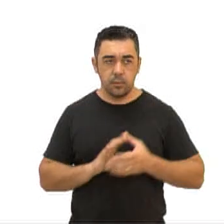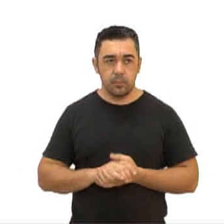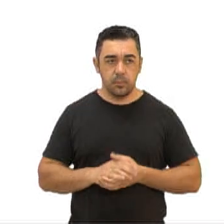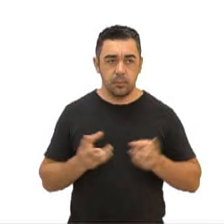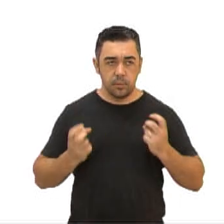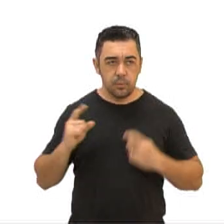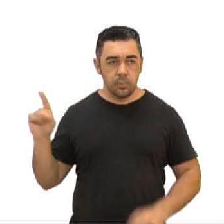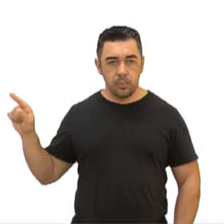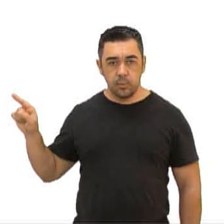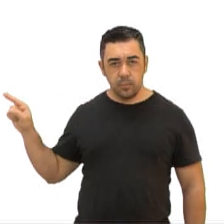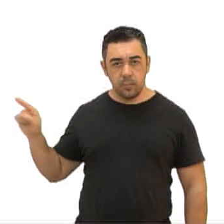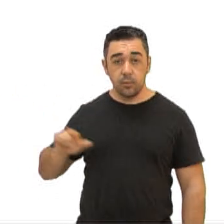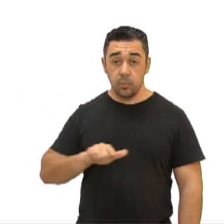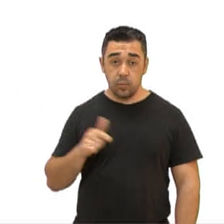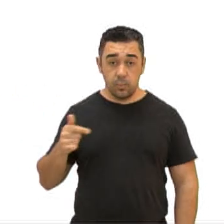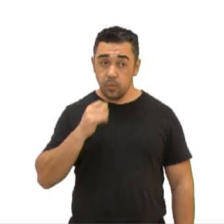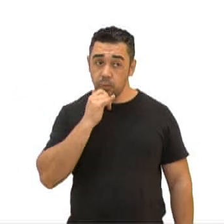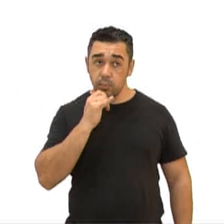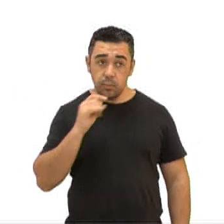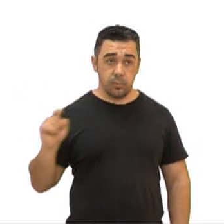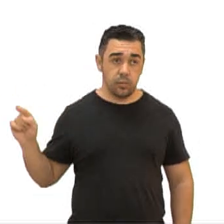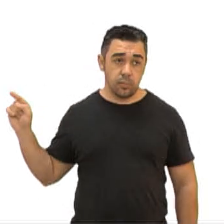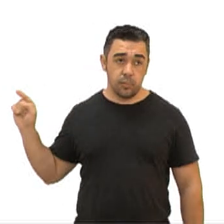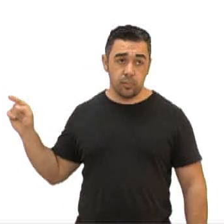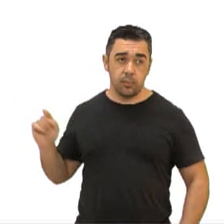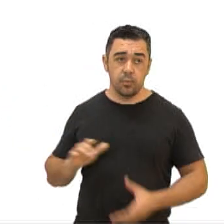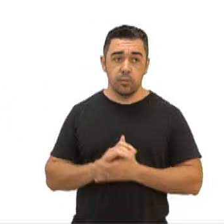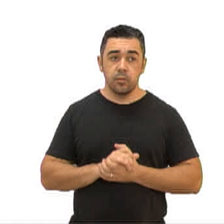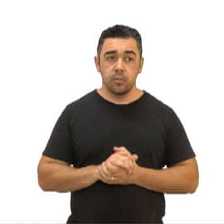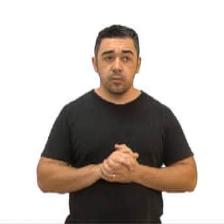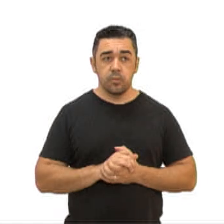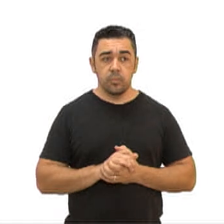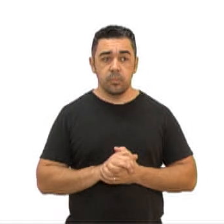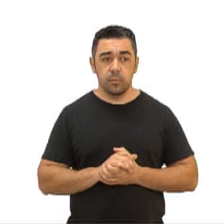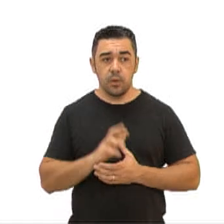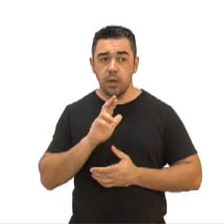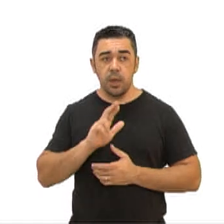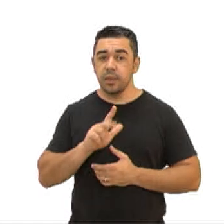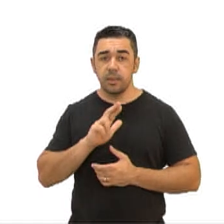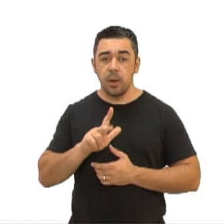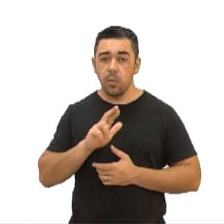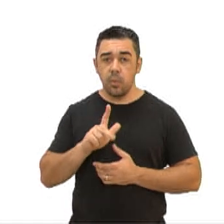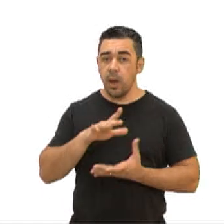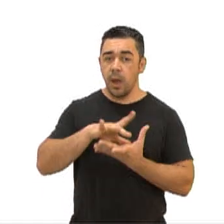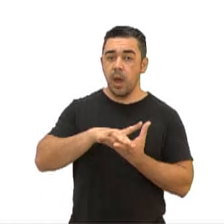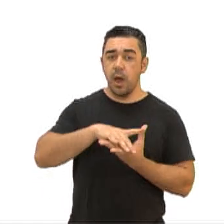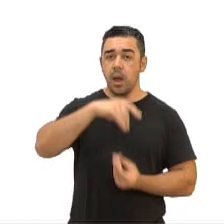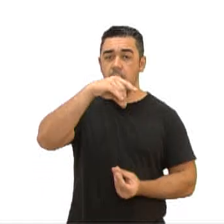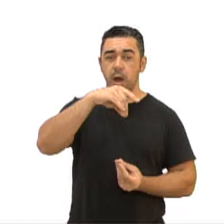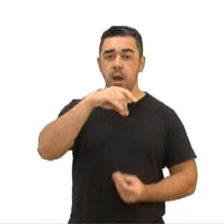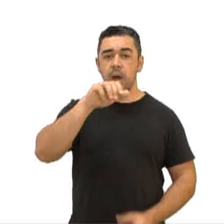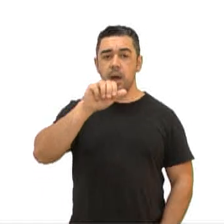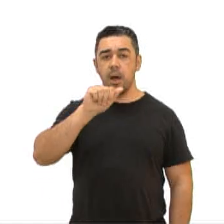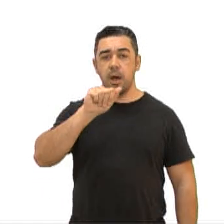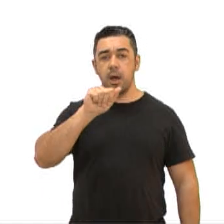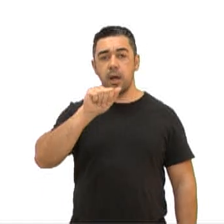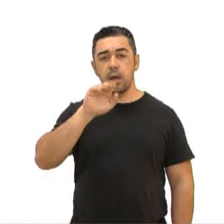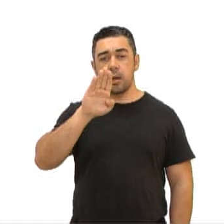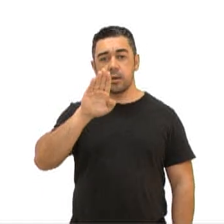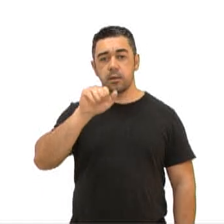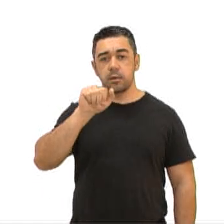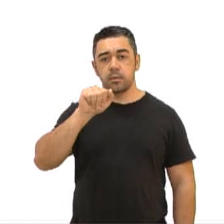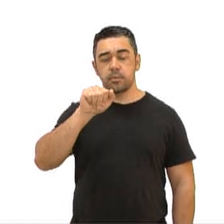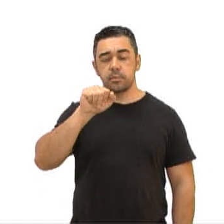Eu trouxe vários exemplos. Esses trabalhos eles não são abstratos. No primeiro momento você pode olhar, talvez não perceba